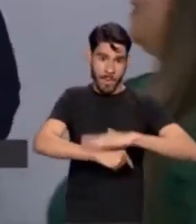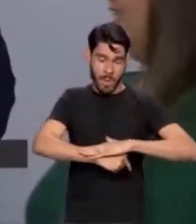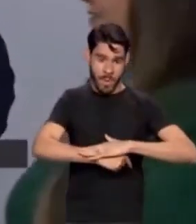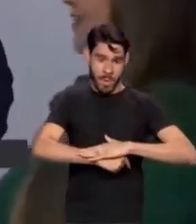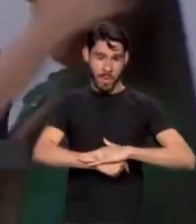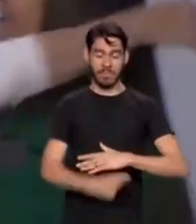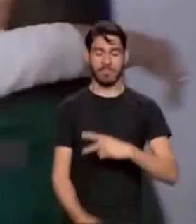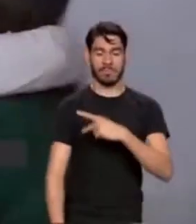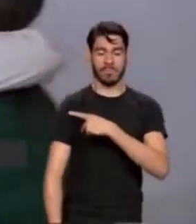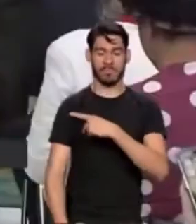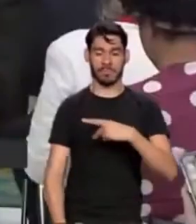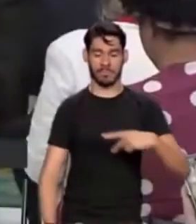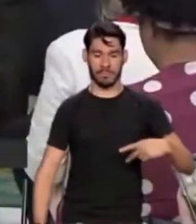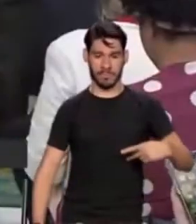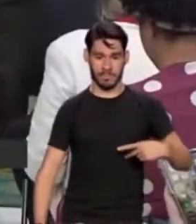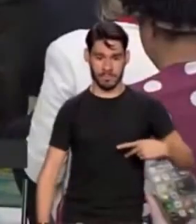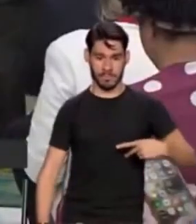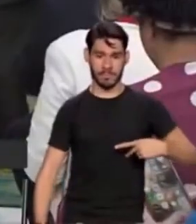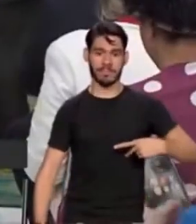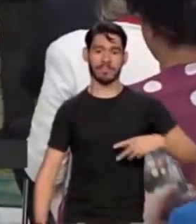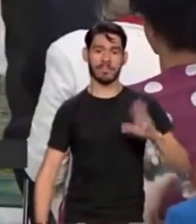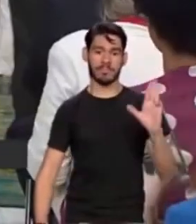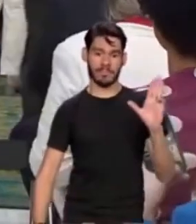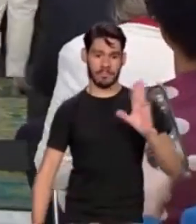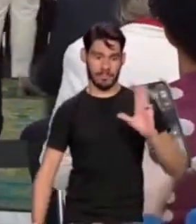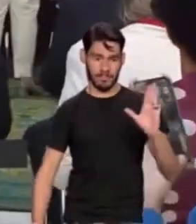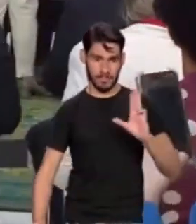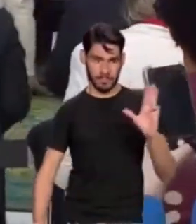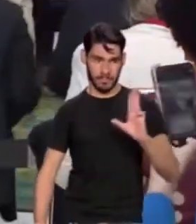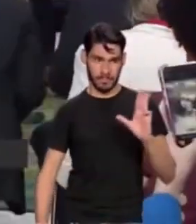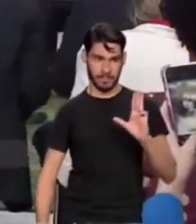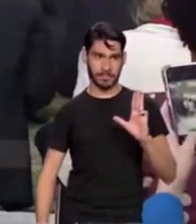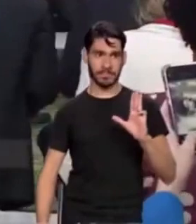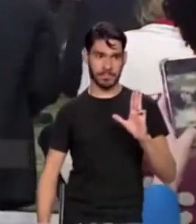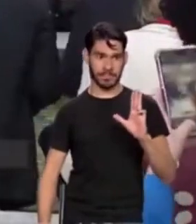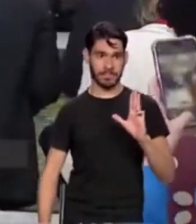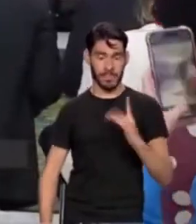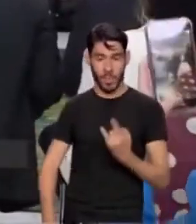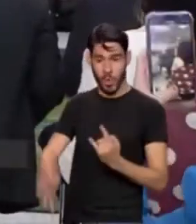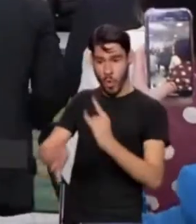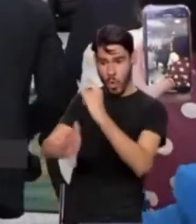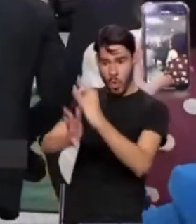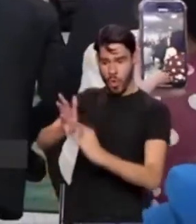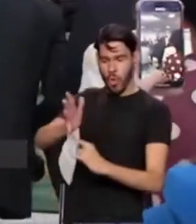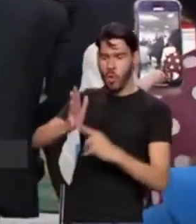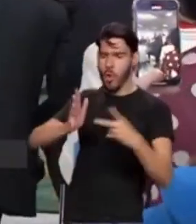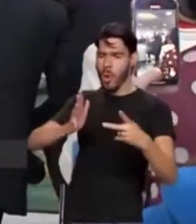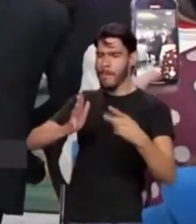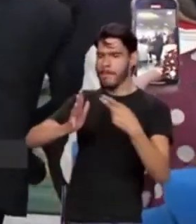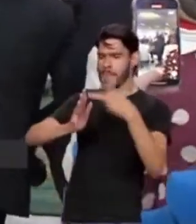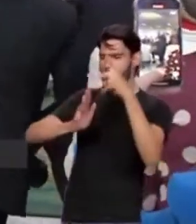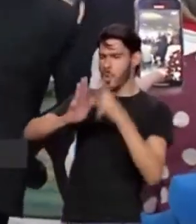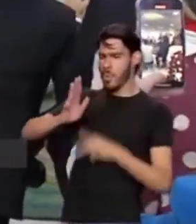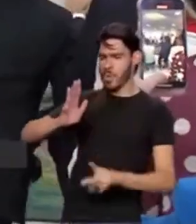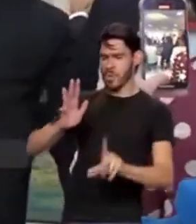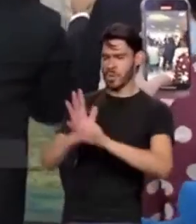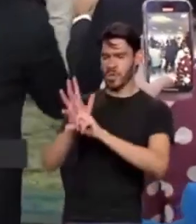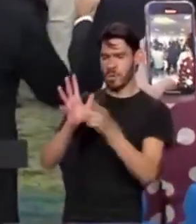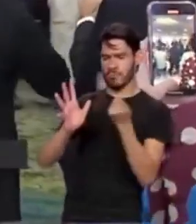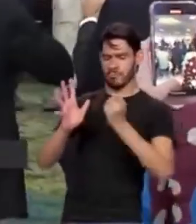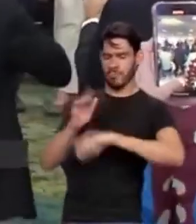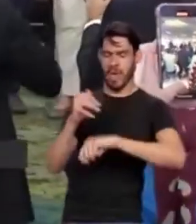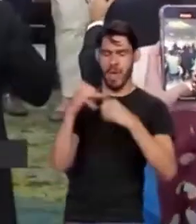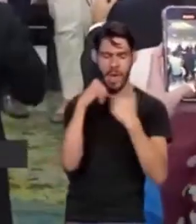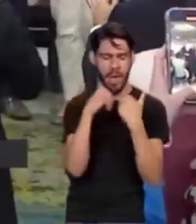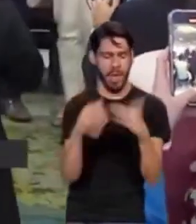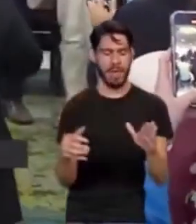o Presidente da República Luiz Inácio Lula da Silva assina o projeto de lei para abertura